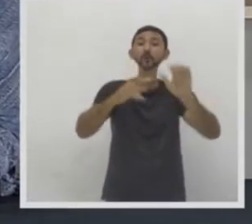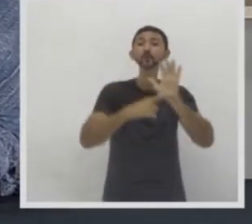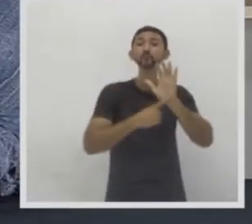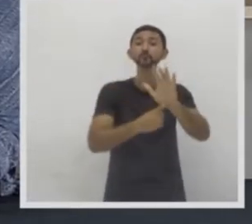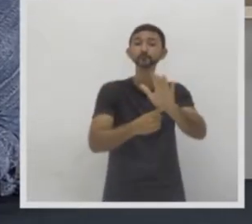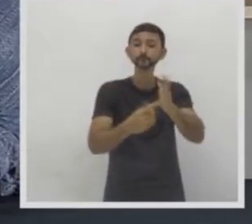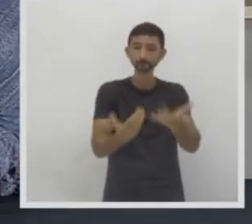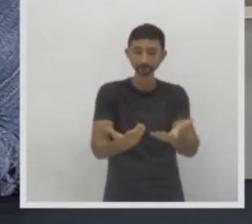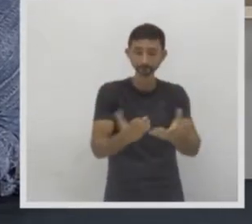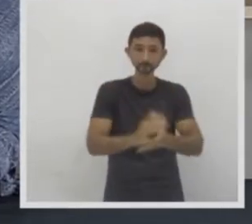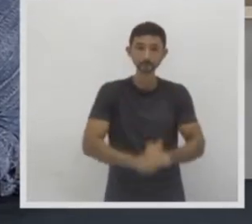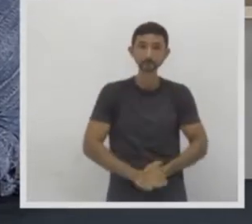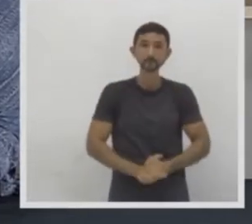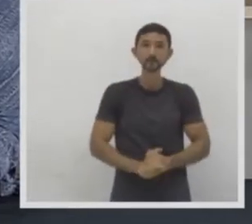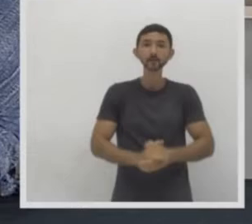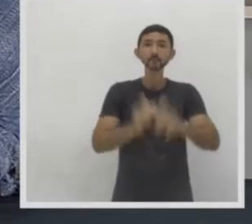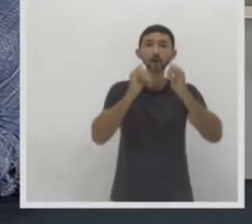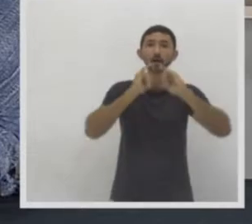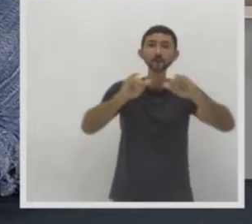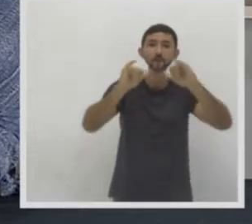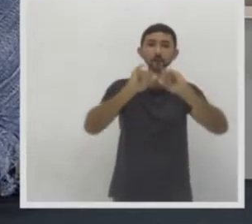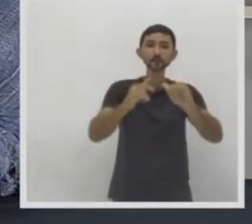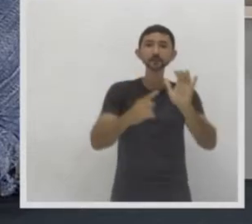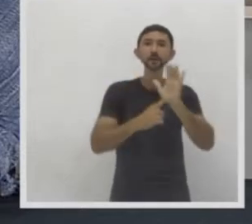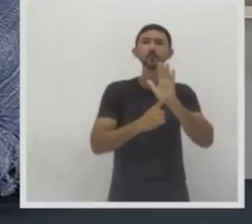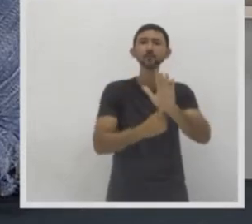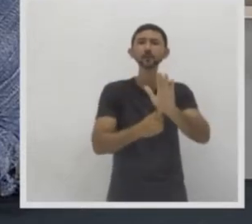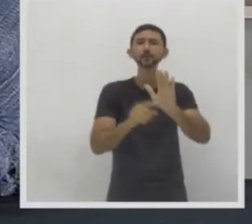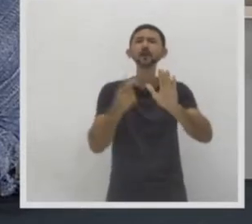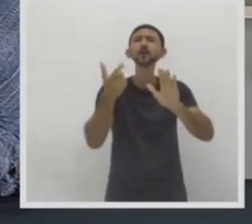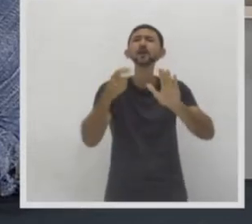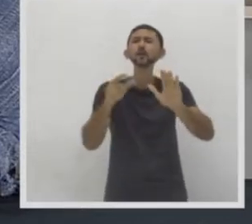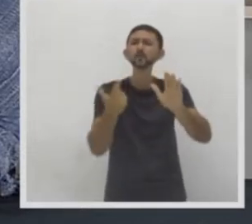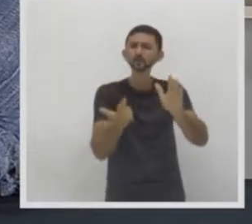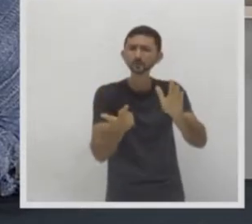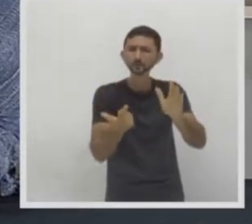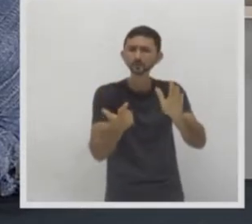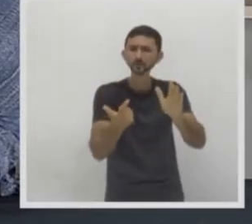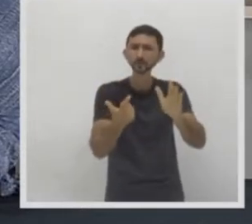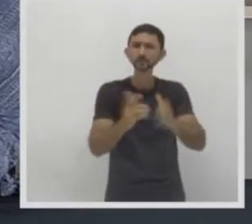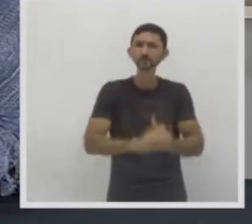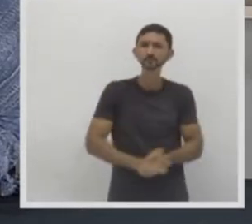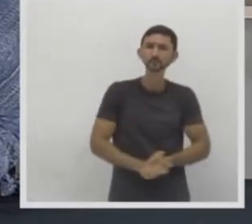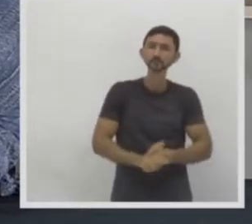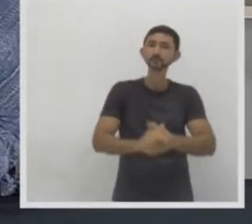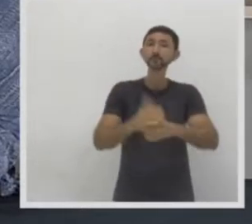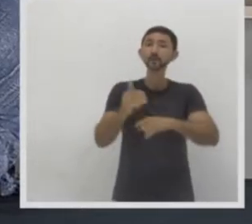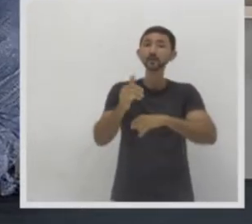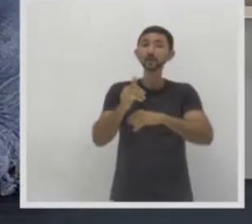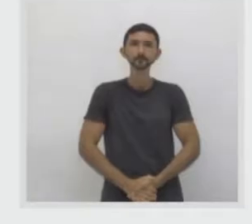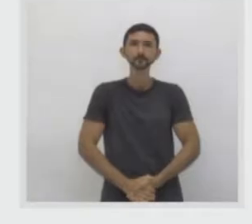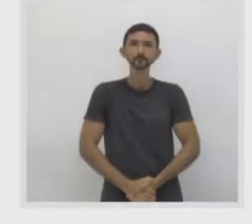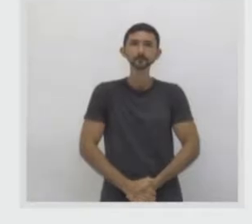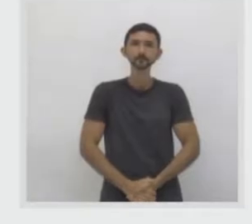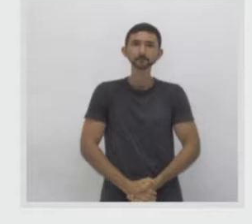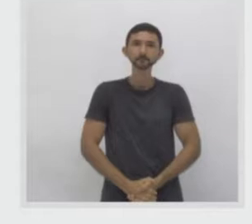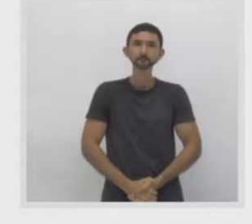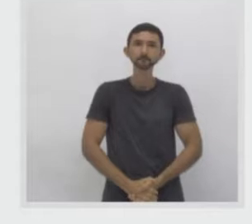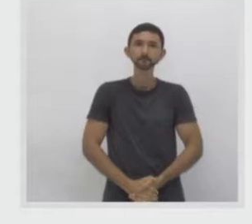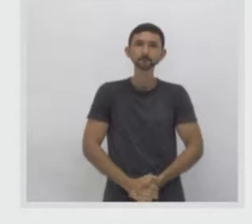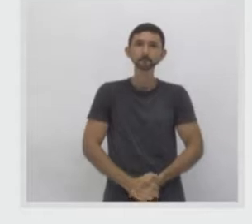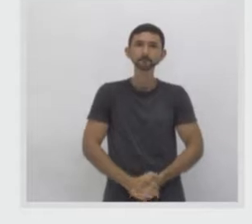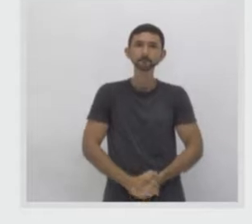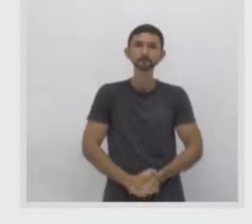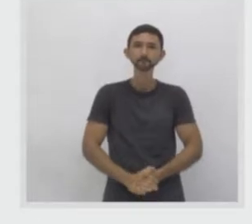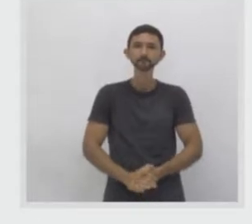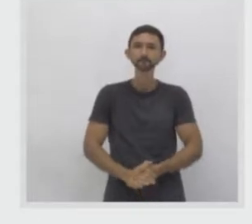publicada. Então, essa informação foi publicada em que canal? No Facebook. Para qual